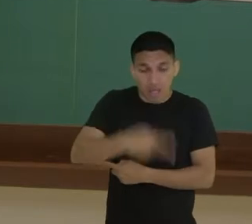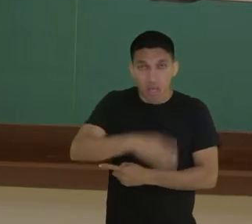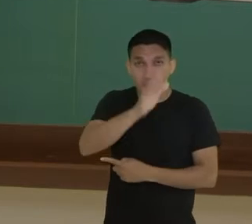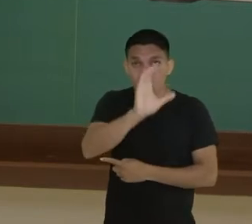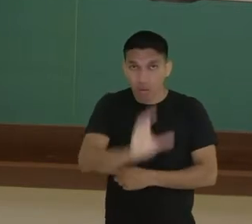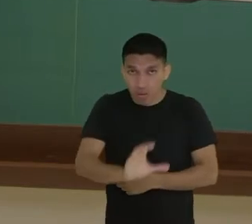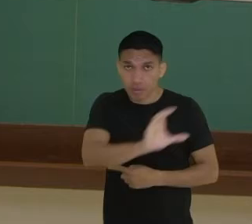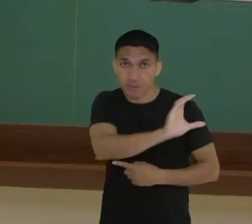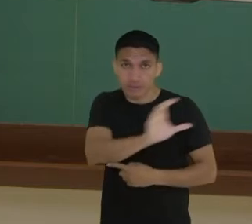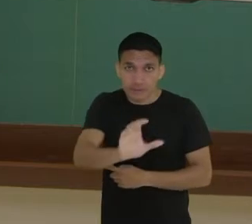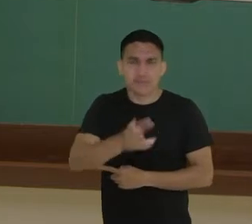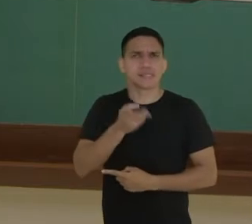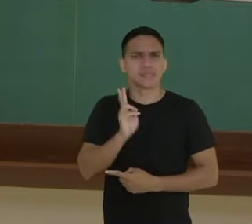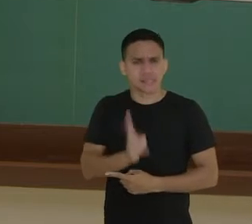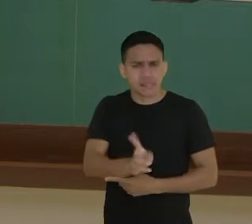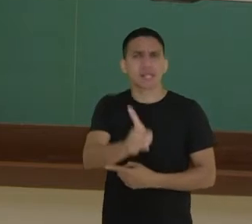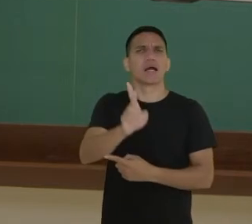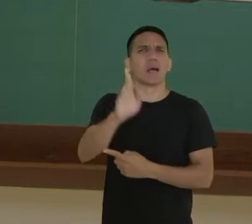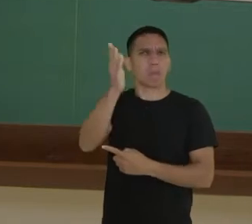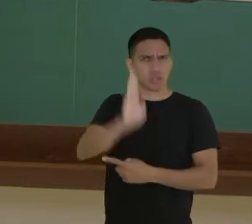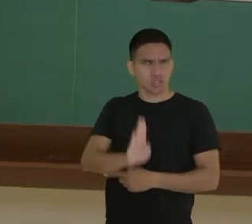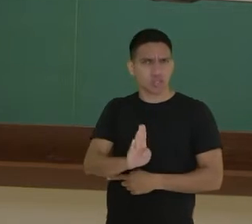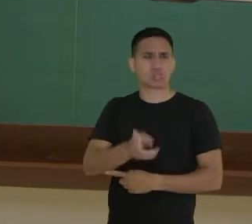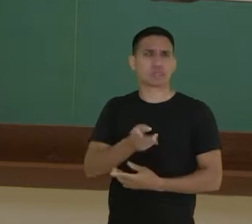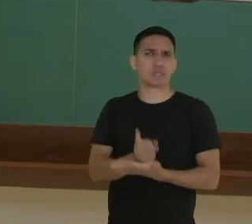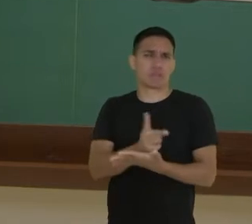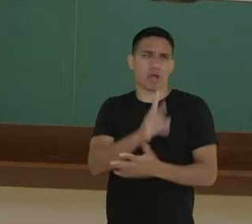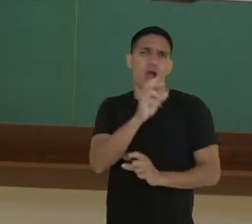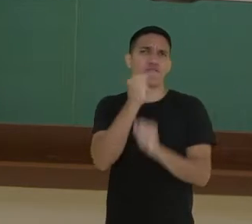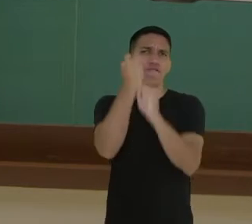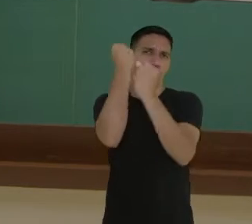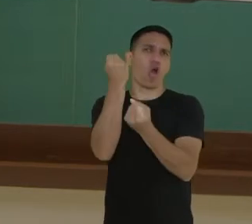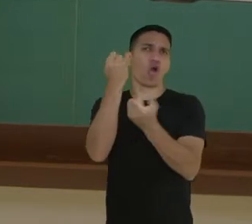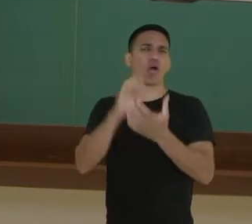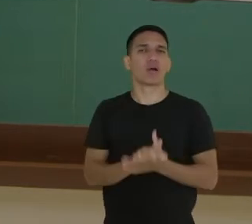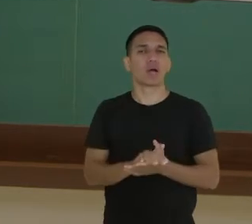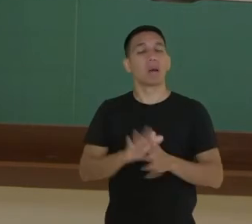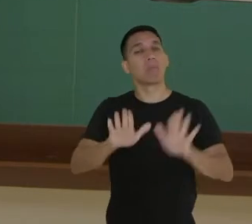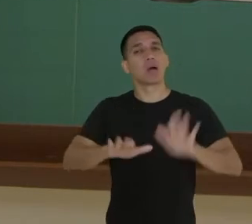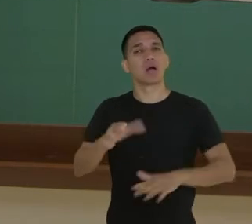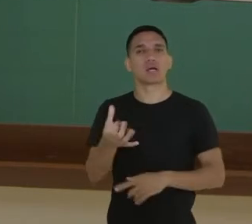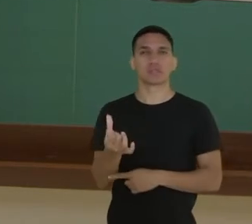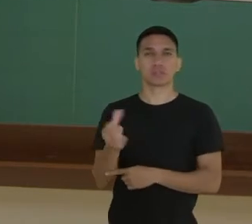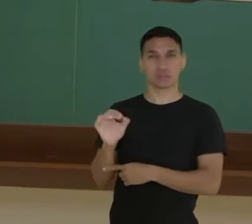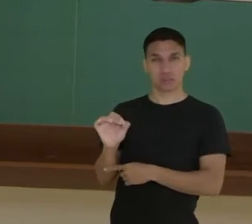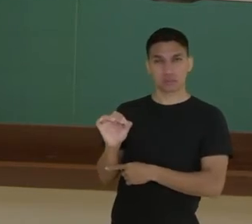muito forte, Atualmente, cerca de 60% da população se declara